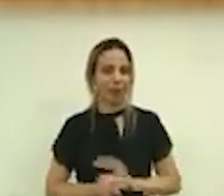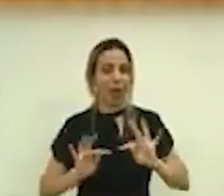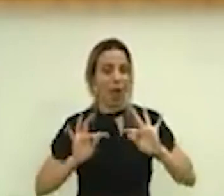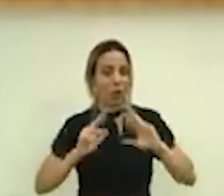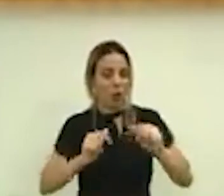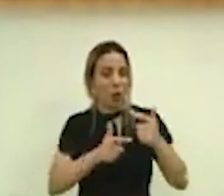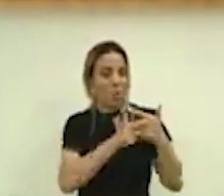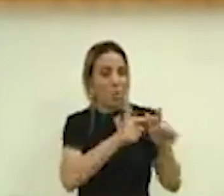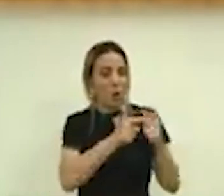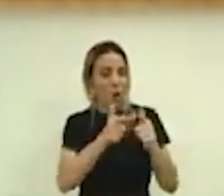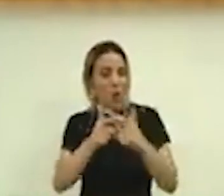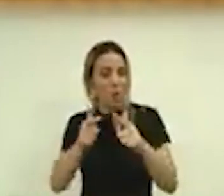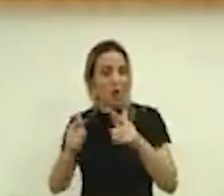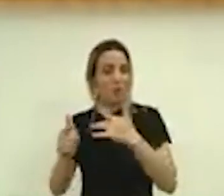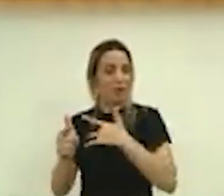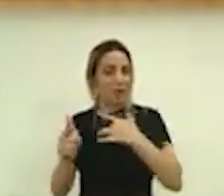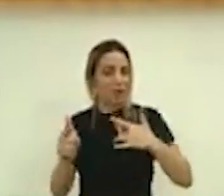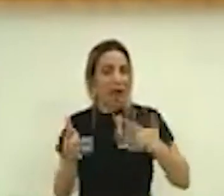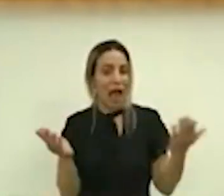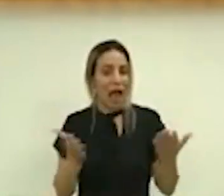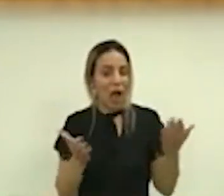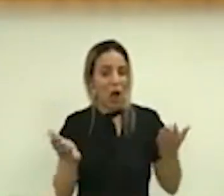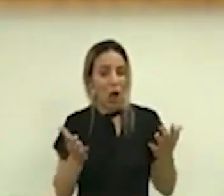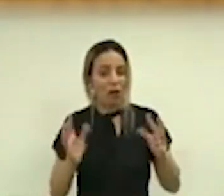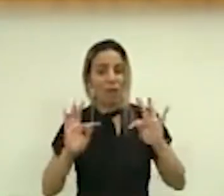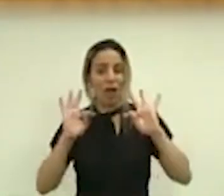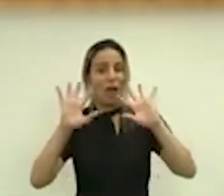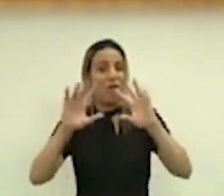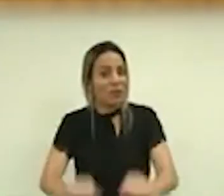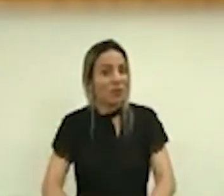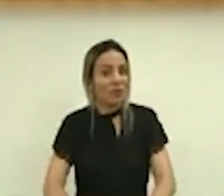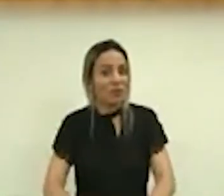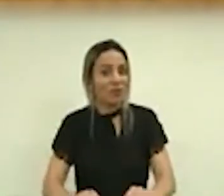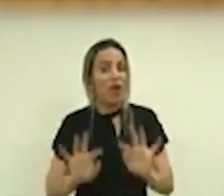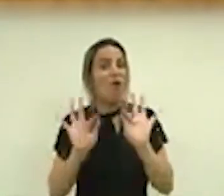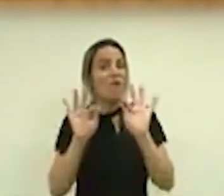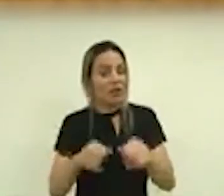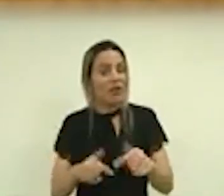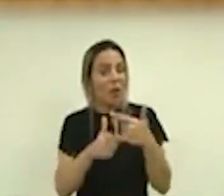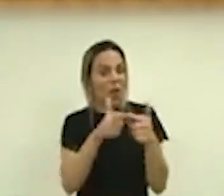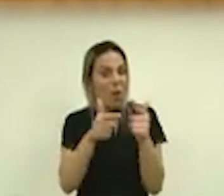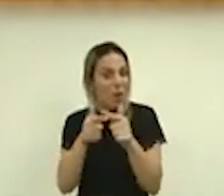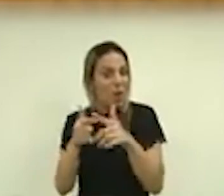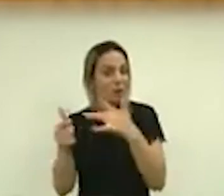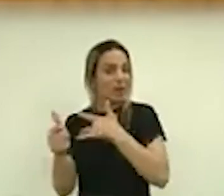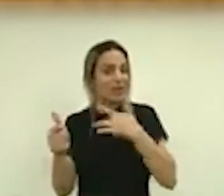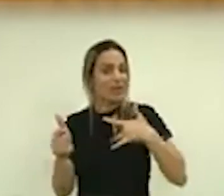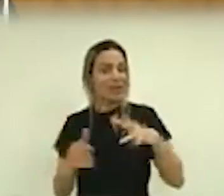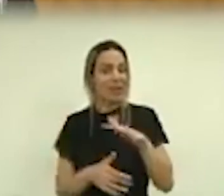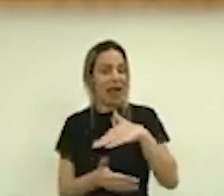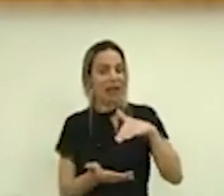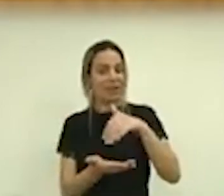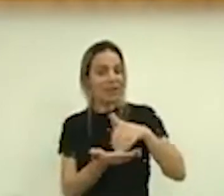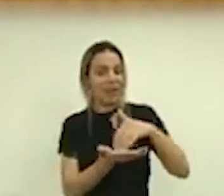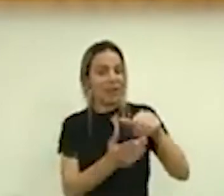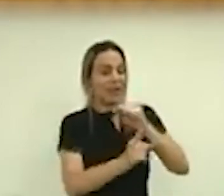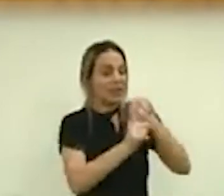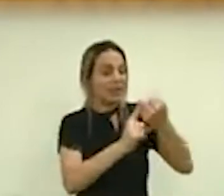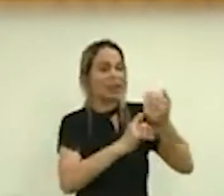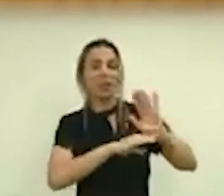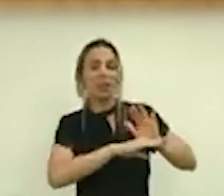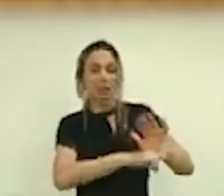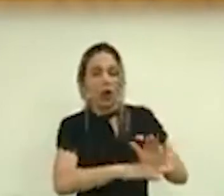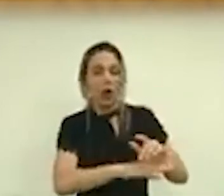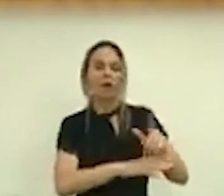todos os problemas da saúde, a partir de agora, vão terminar. Todos os problemas da Secretaria de Promoção Social,